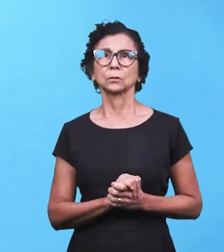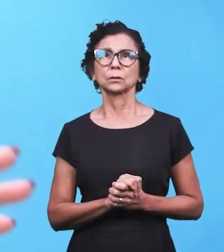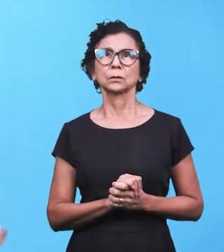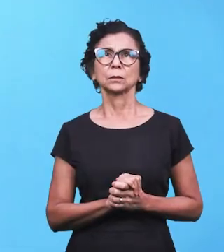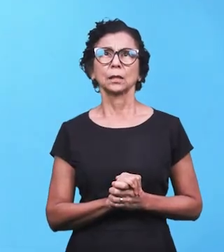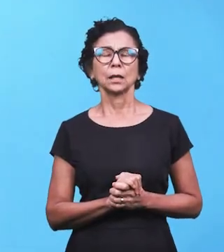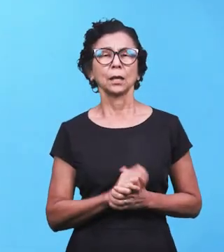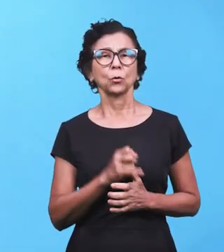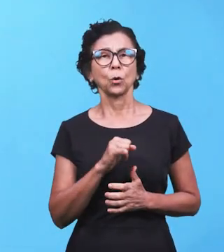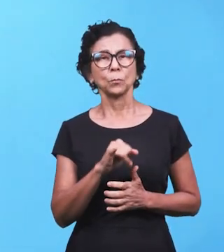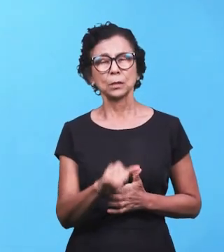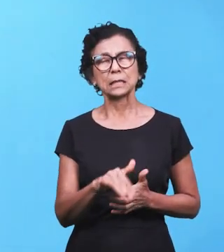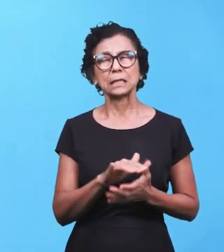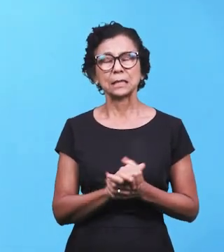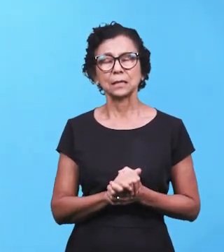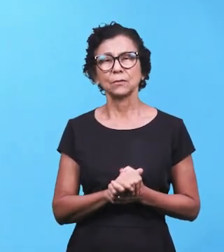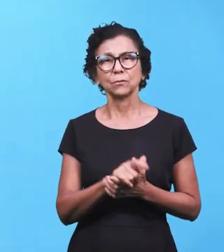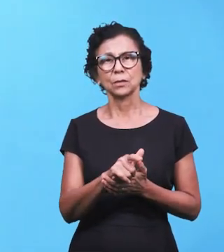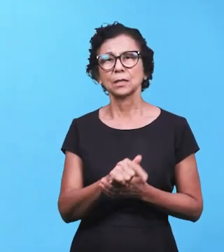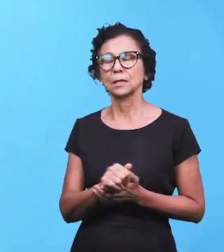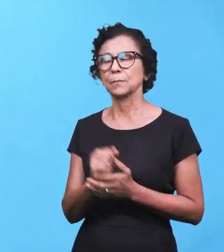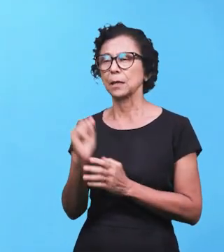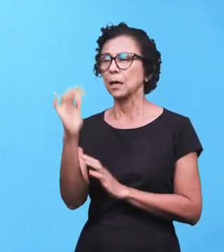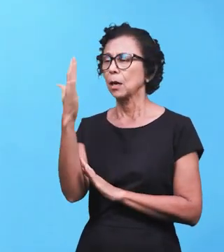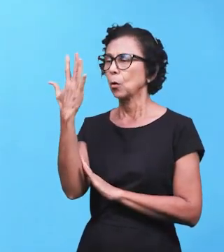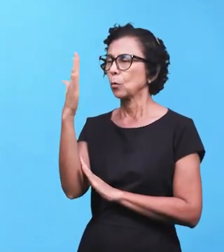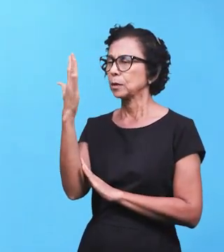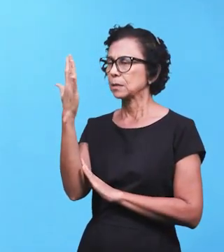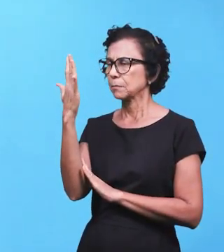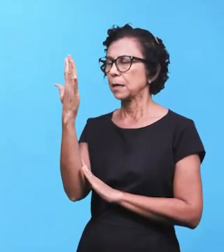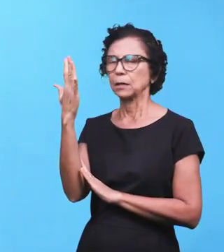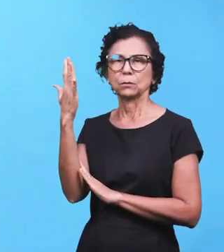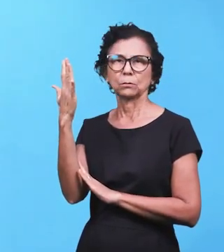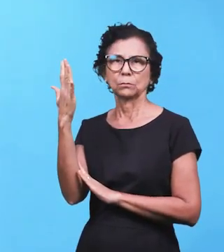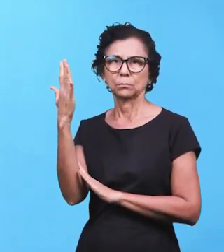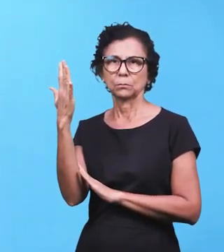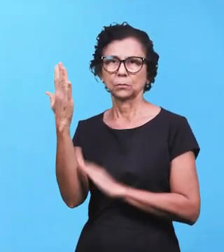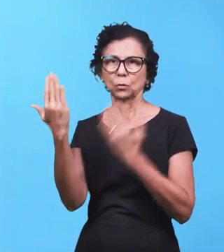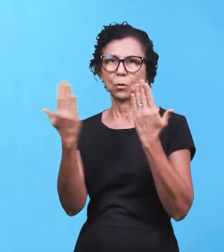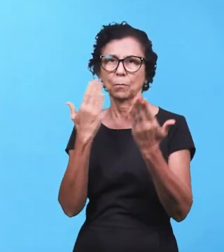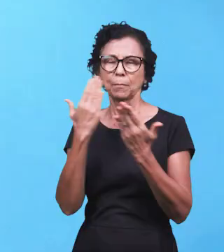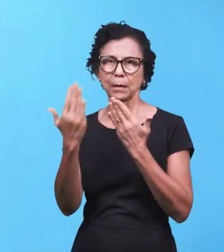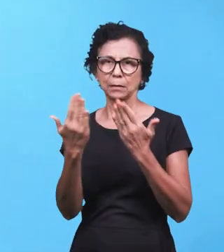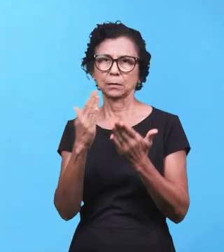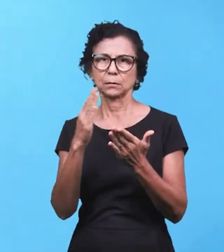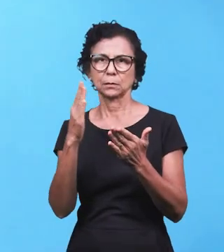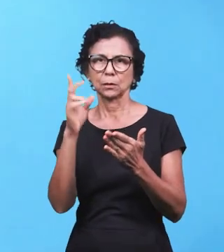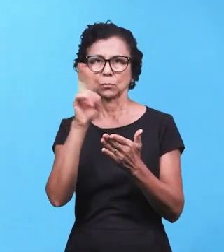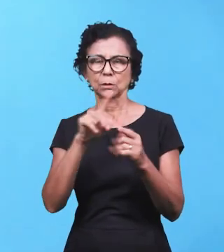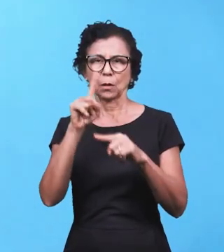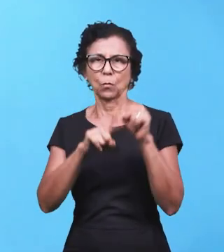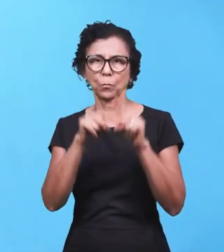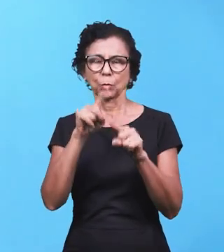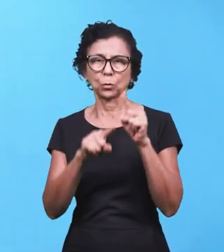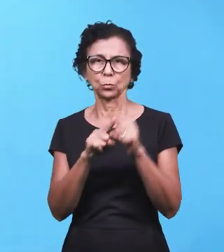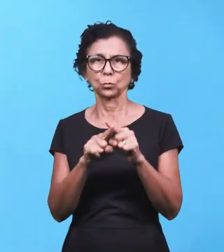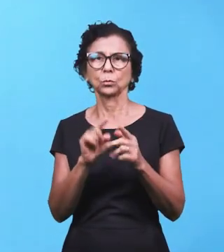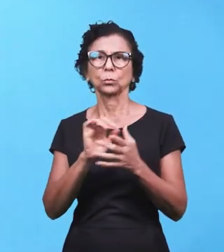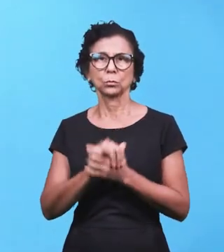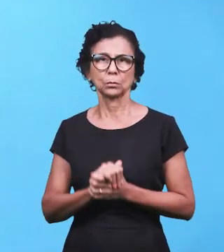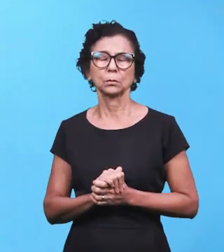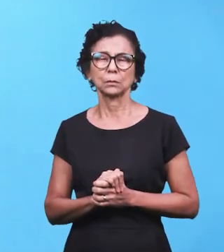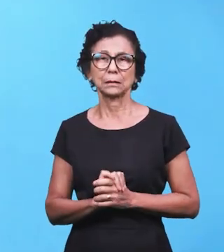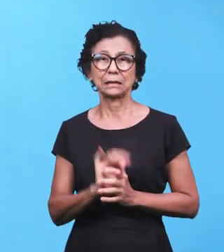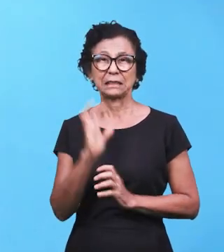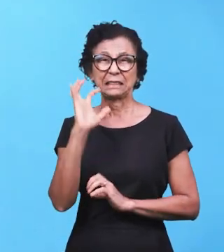passar um sapólio num espelho. Vai arranhar, não vai? Sim, Então o uso contínuo deles também prejudica o esmalte, traz um desgaste, pode levar